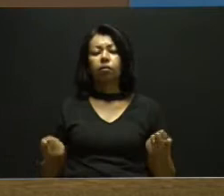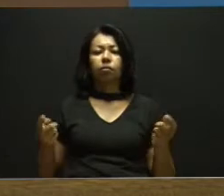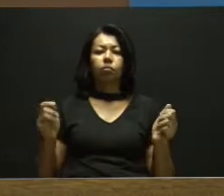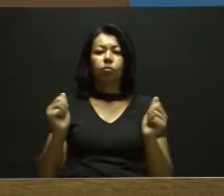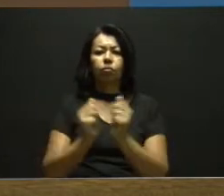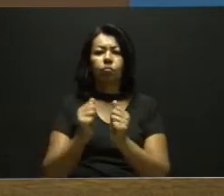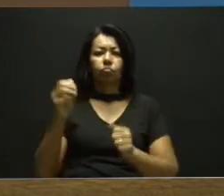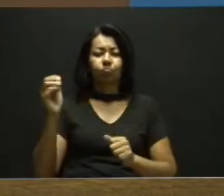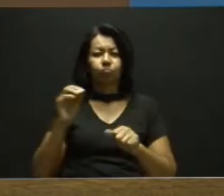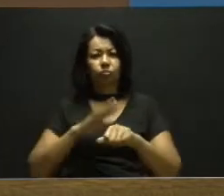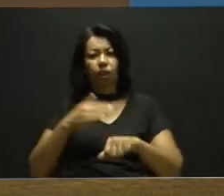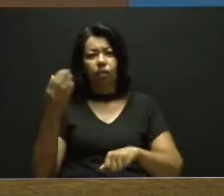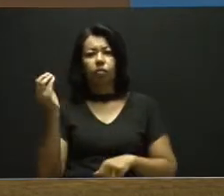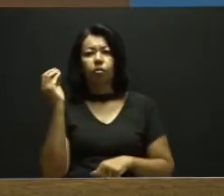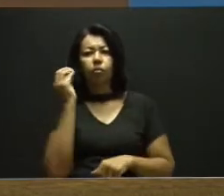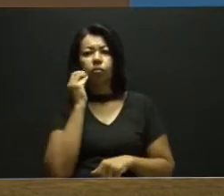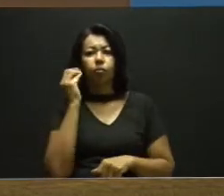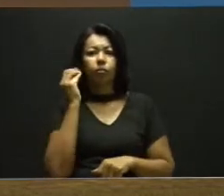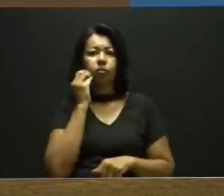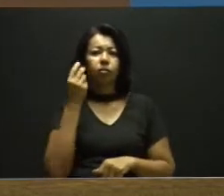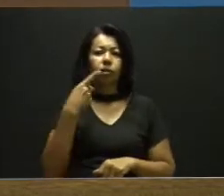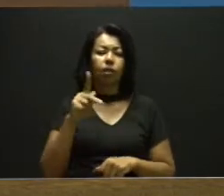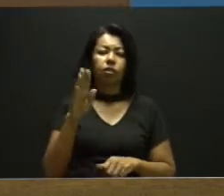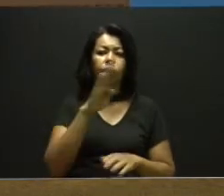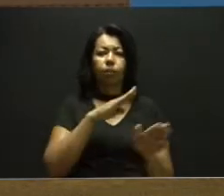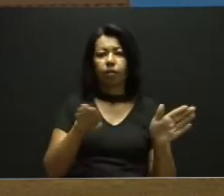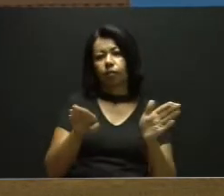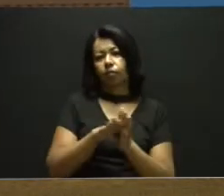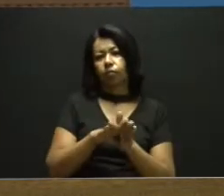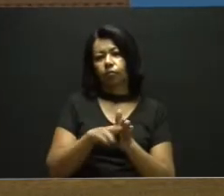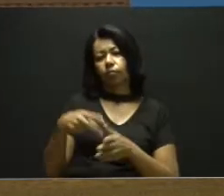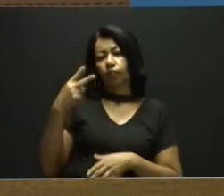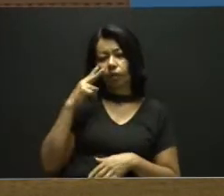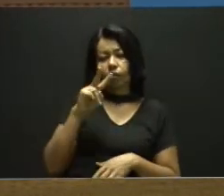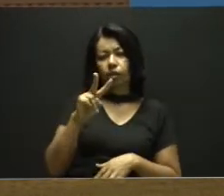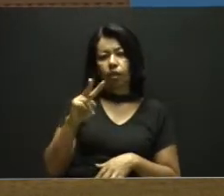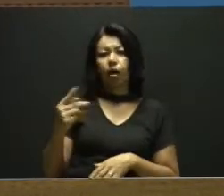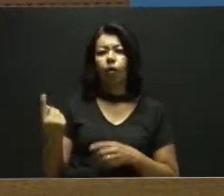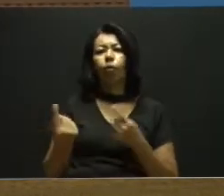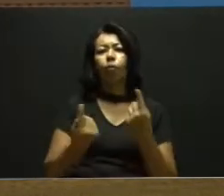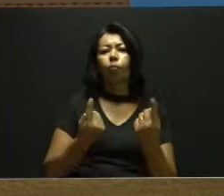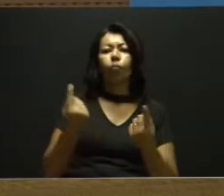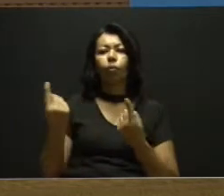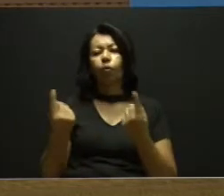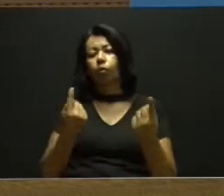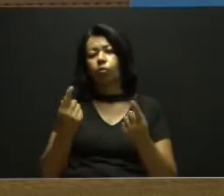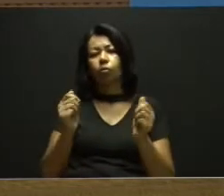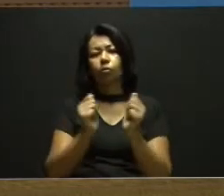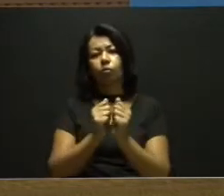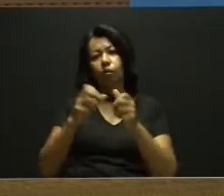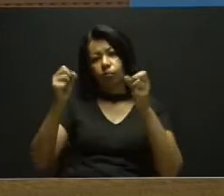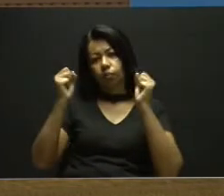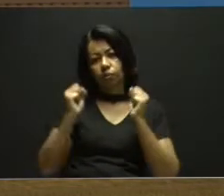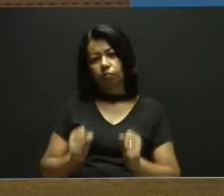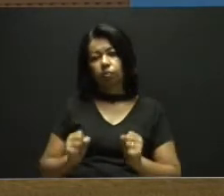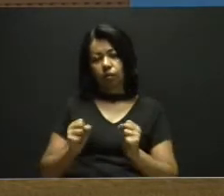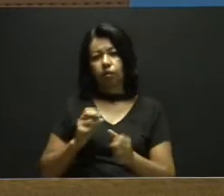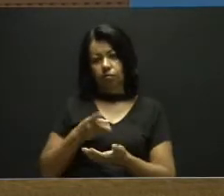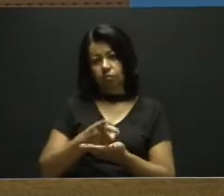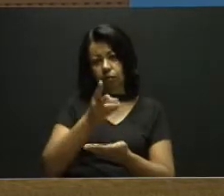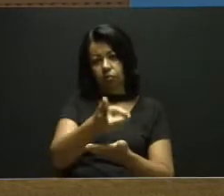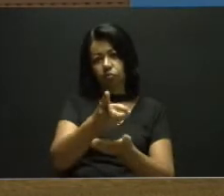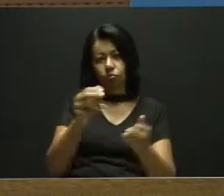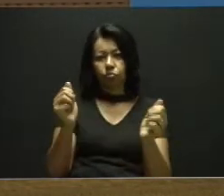oportunidade para todos vamos olhar o outro como a possibilidade infinita de nos